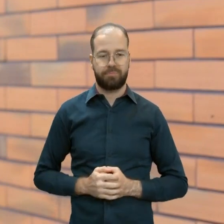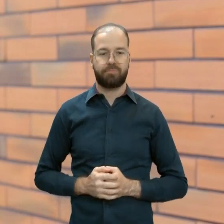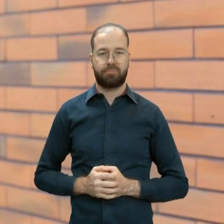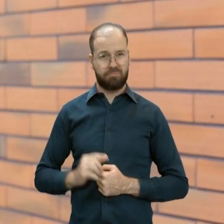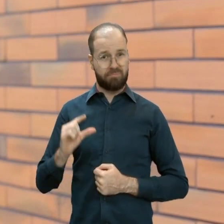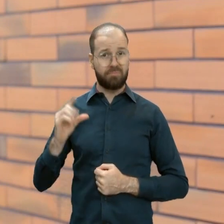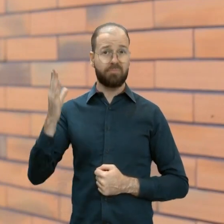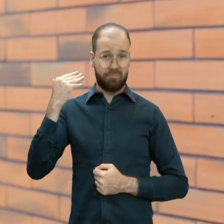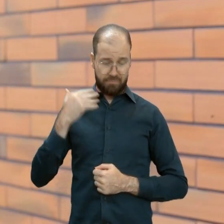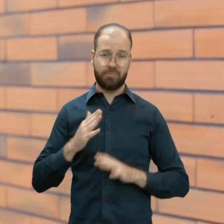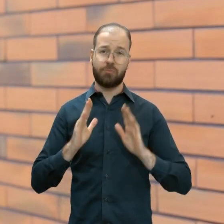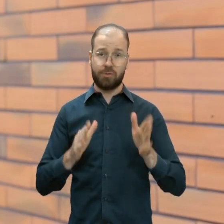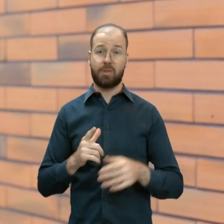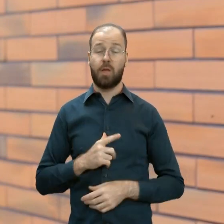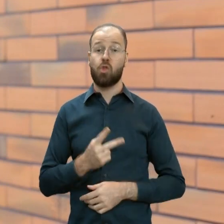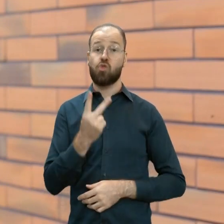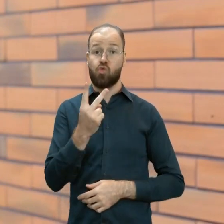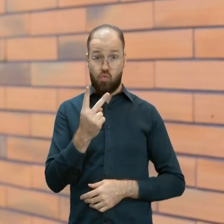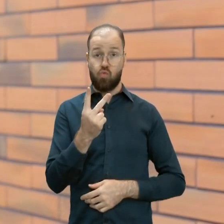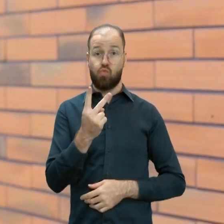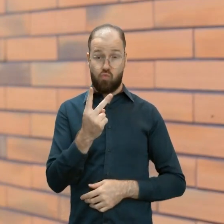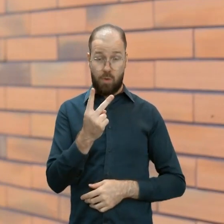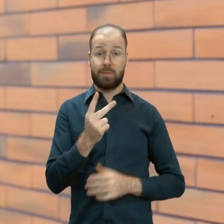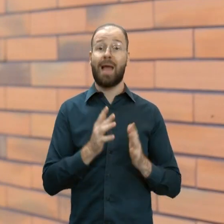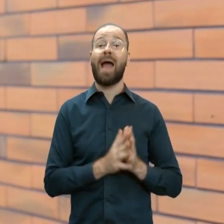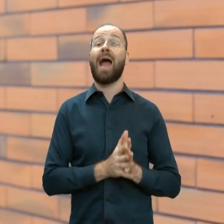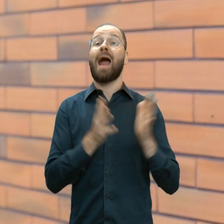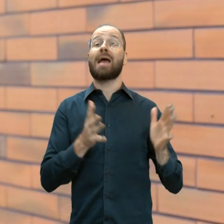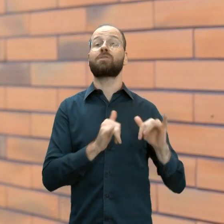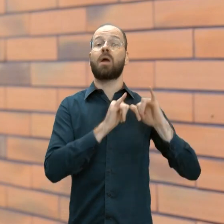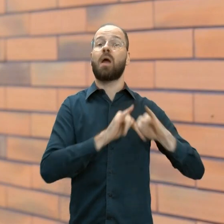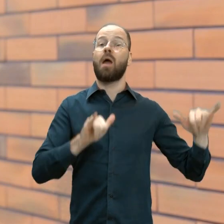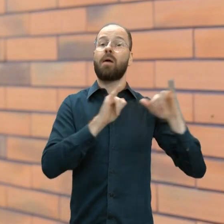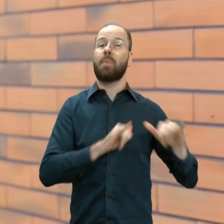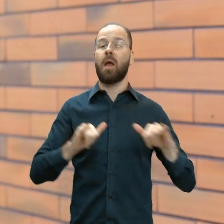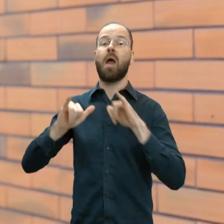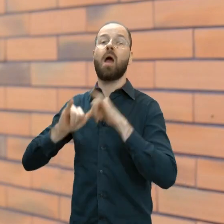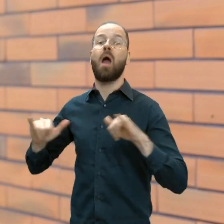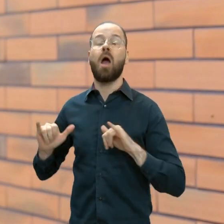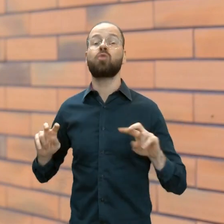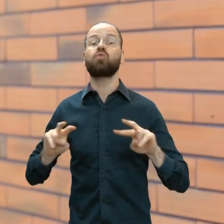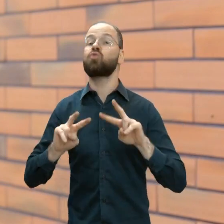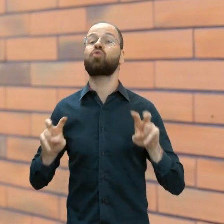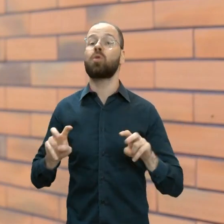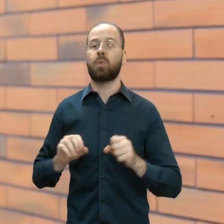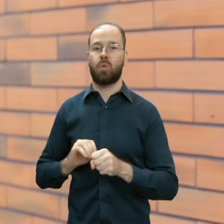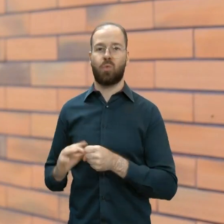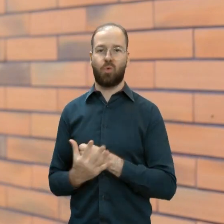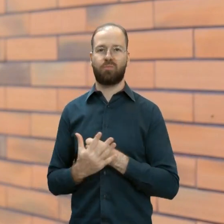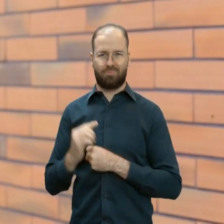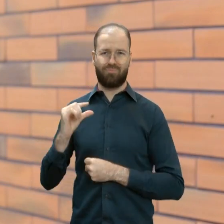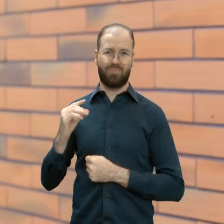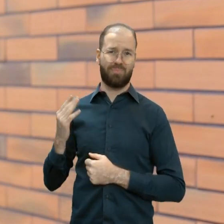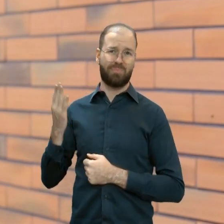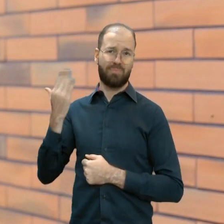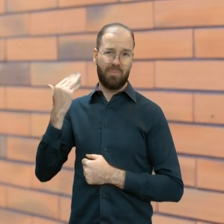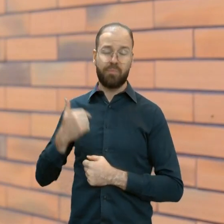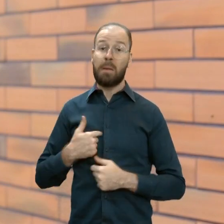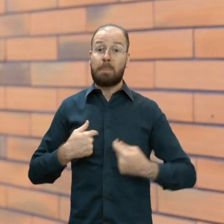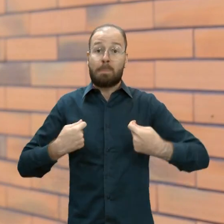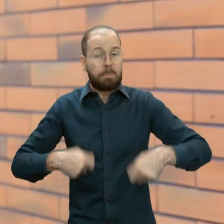duas grandes duas grandes campanhas sobre Covid, recentemente. Então, assim, eu precisava